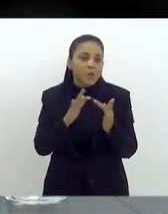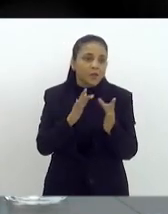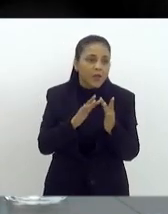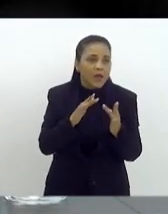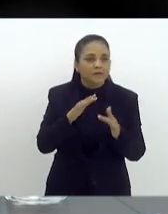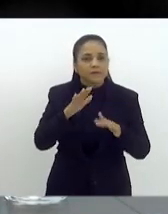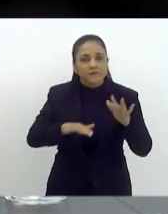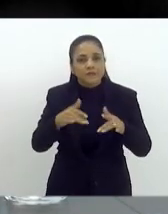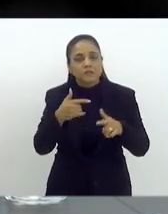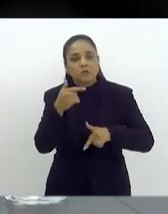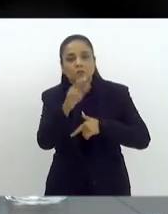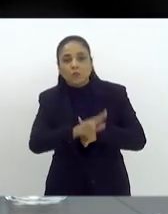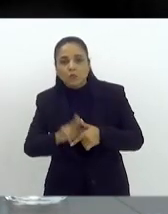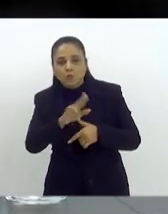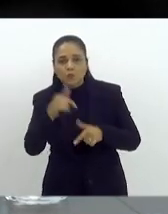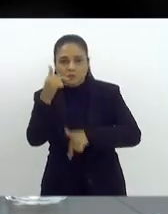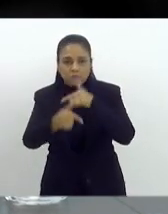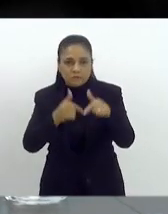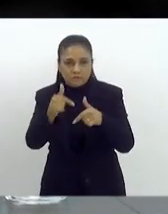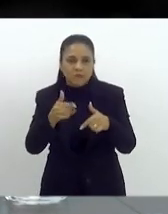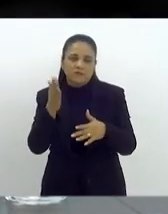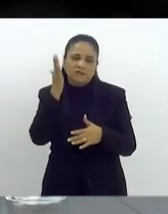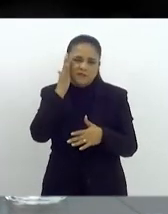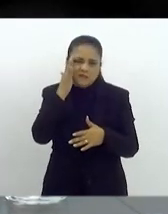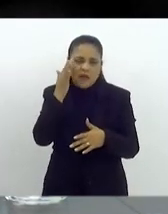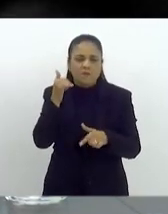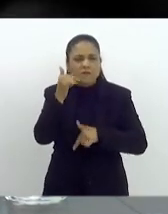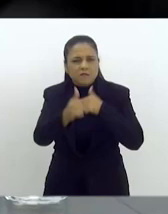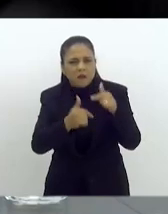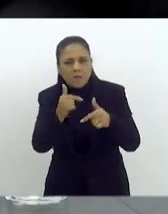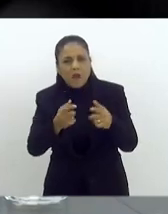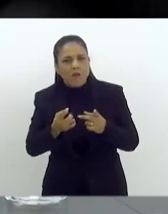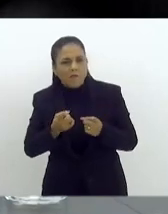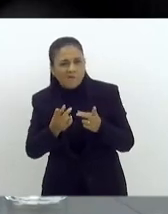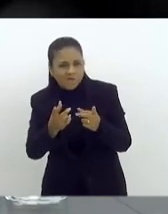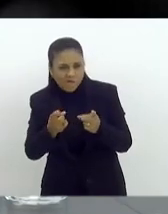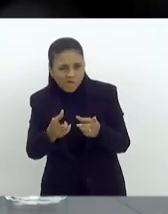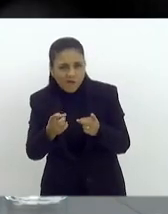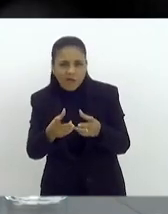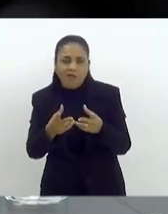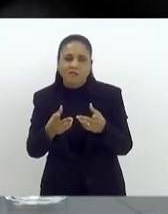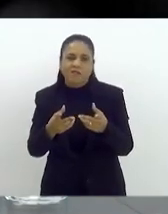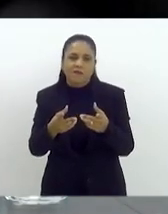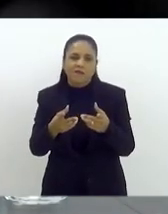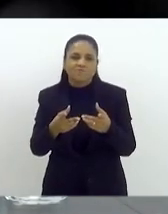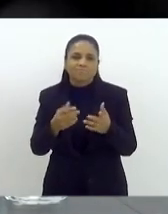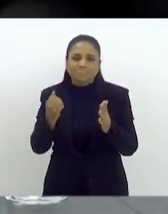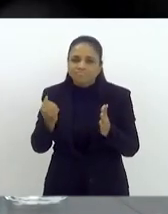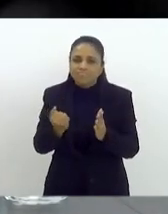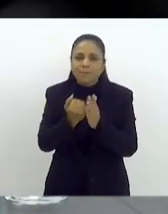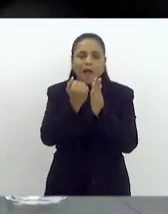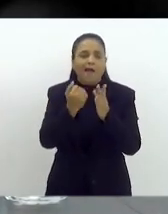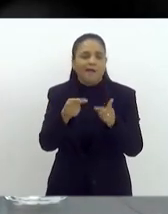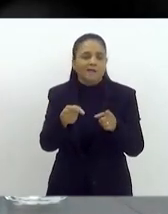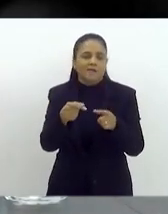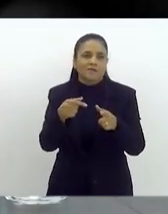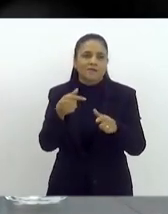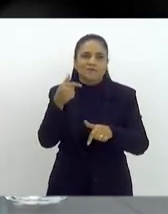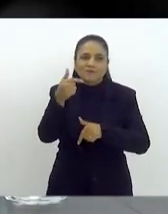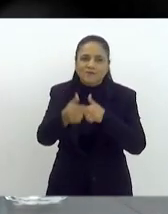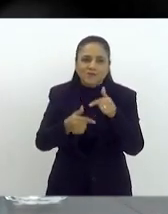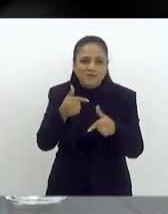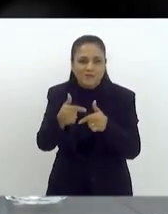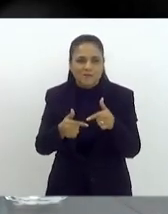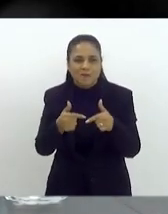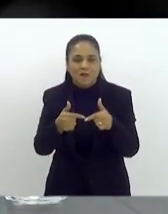trabalhos e a gente sabe que principalmente quem trabalha com negócios com vendas né o quanto o impacta com serviços quando a gente tem que